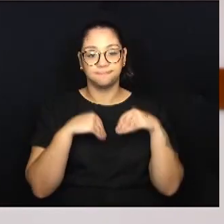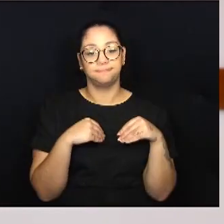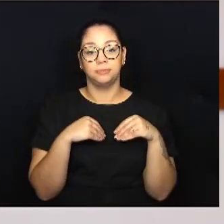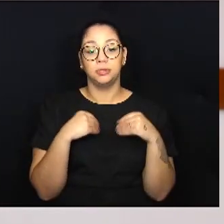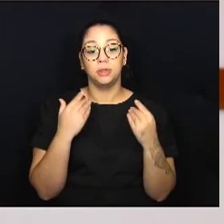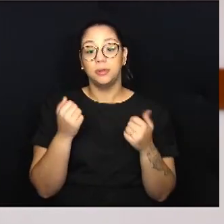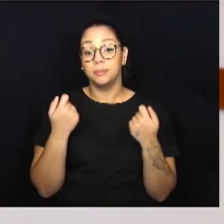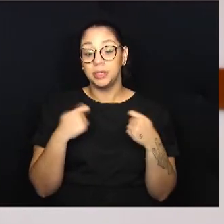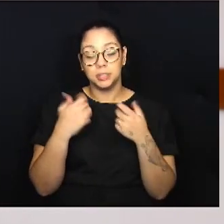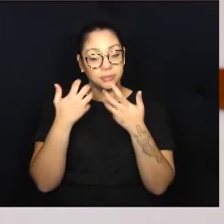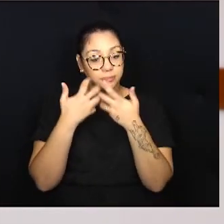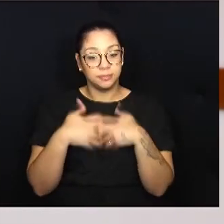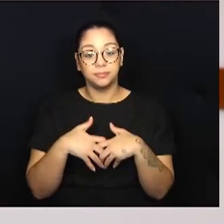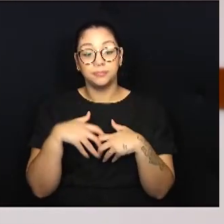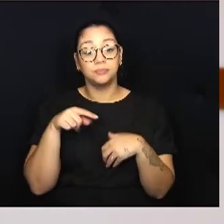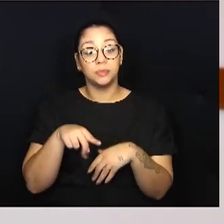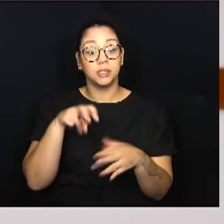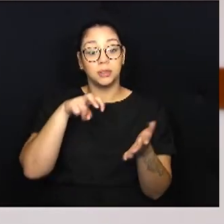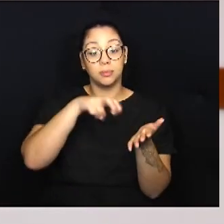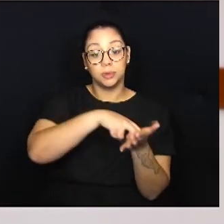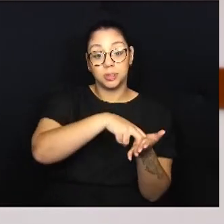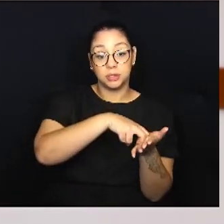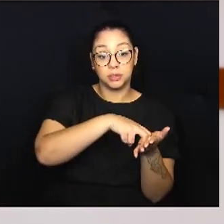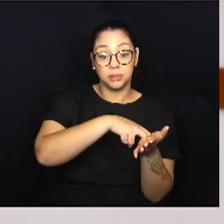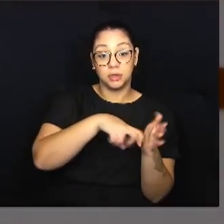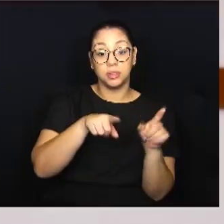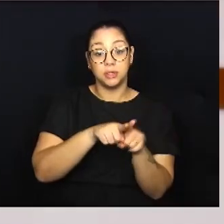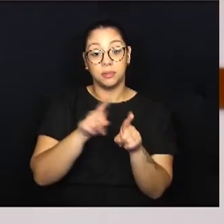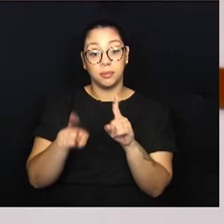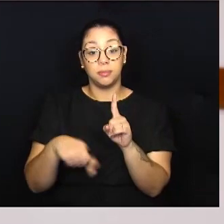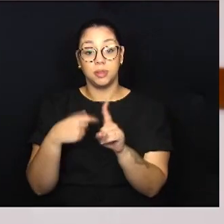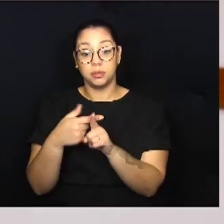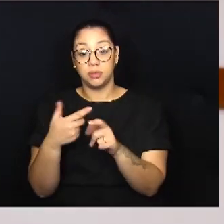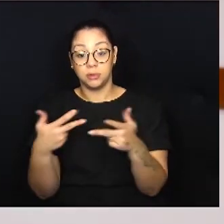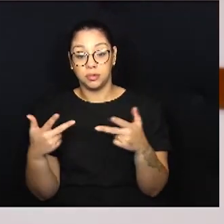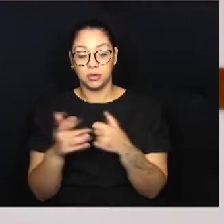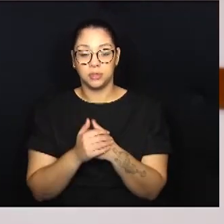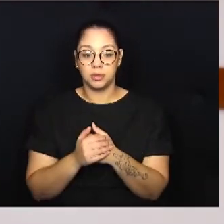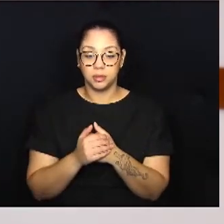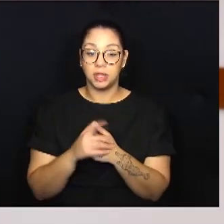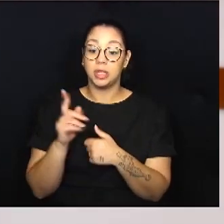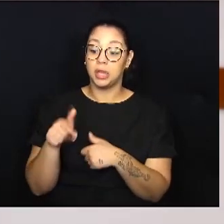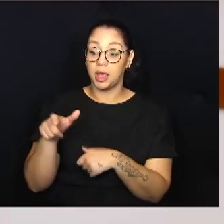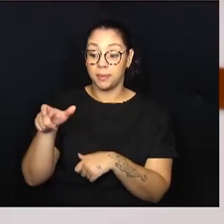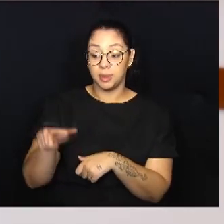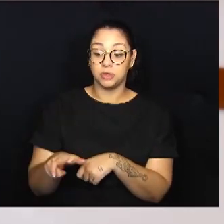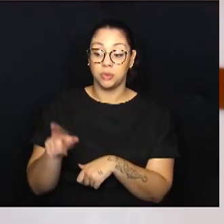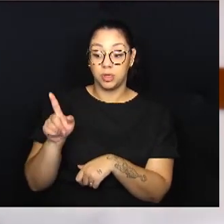pensar, além dessa punição, em algo a mais. Possibilidade desse indivíduo